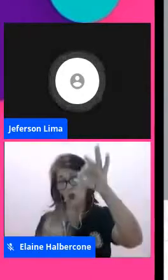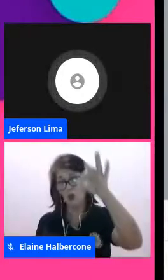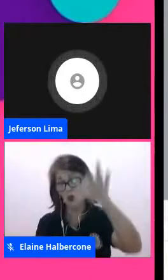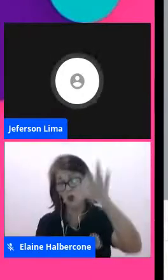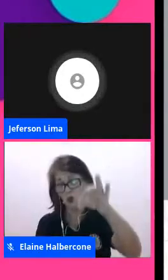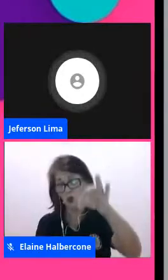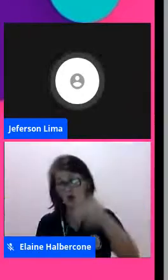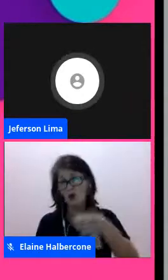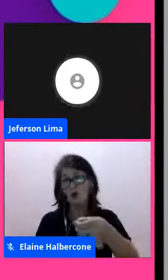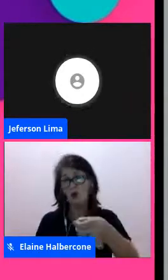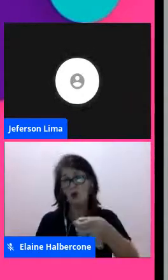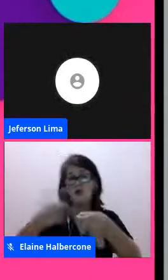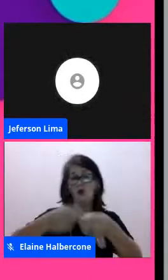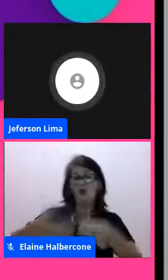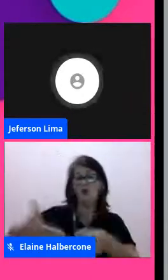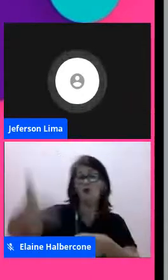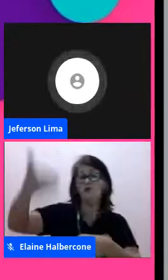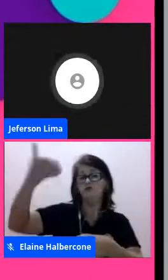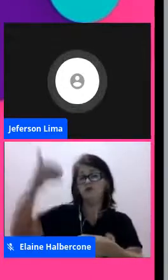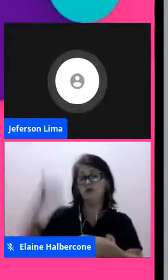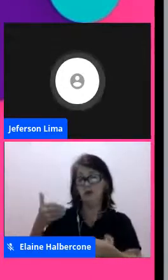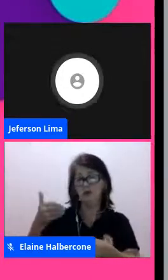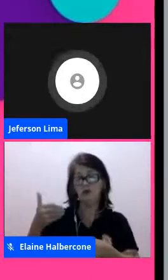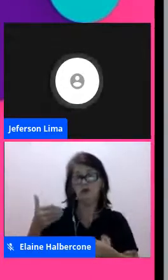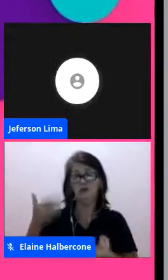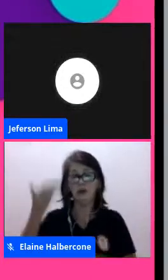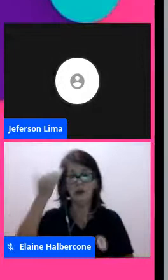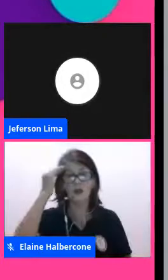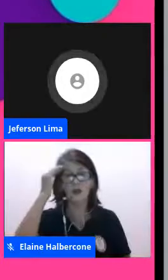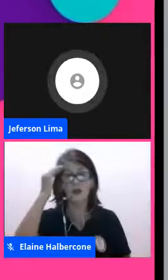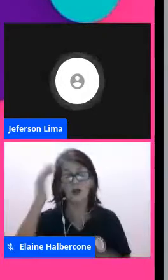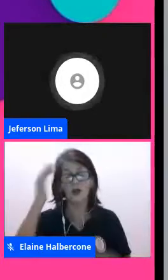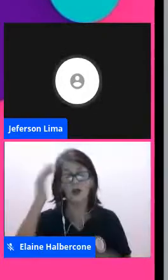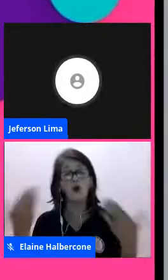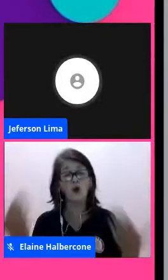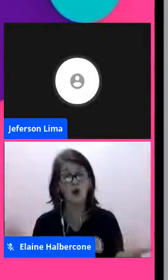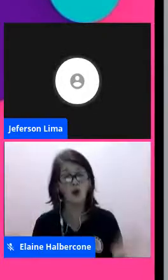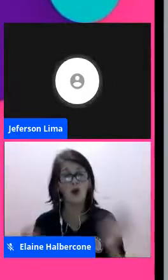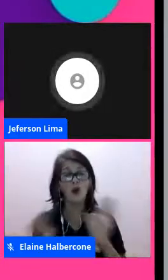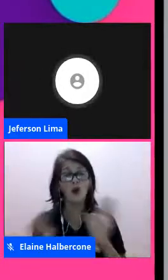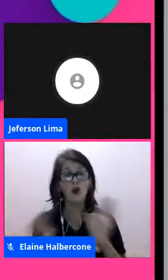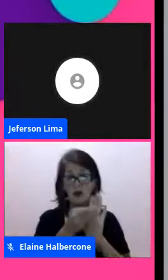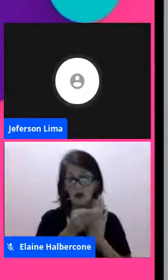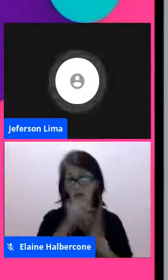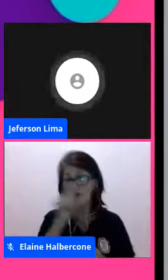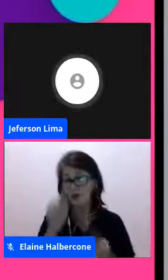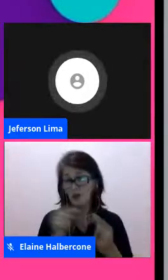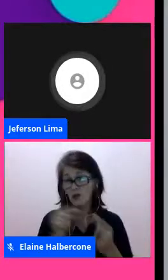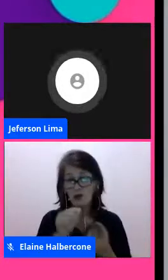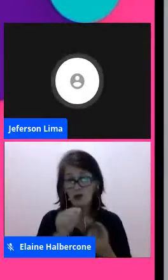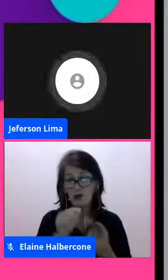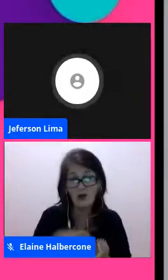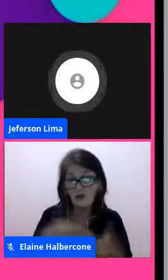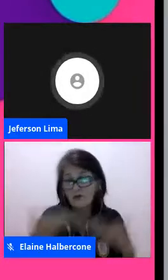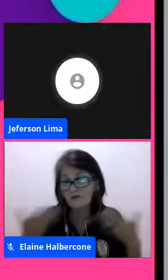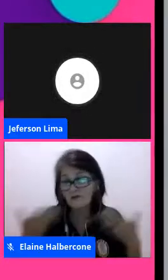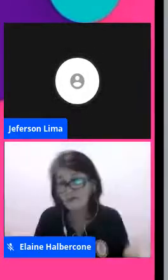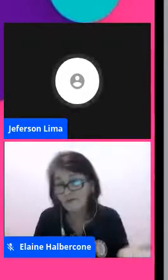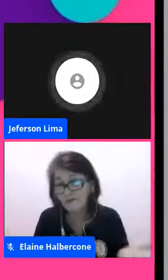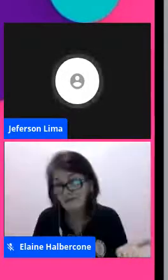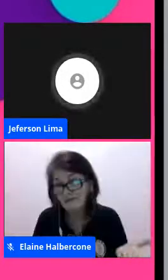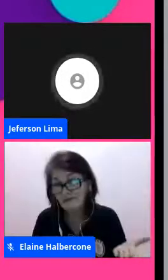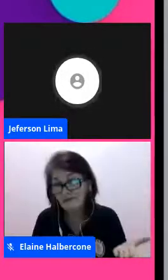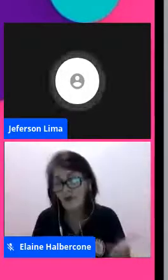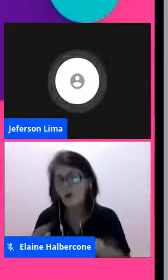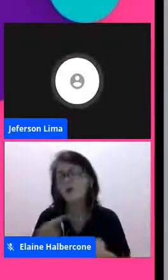Vamos voltar lá para aquele ponto. A gente já entendeu qual é a anotação e qual o objetivo que a gente tem no final. Agora a gente tem que entender outra coisa.